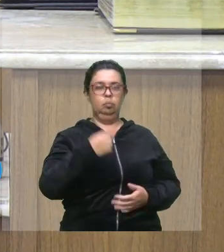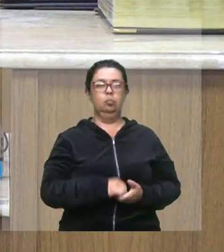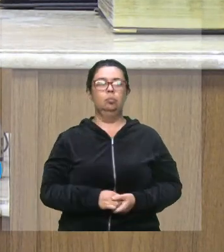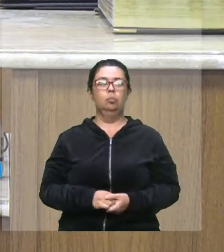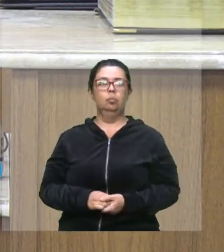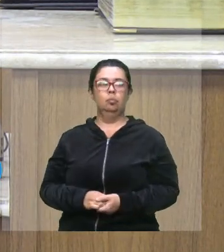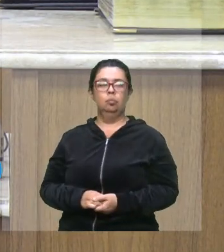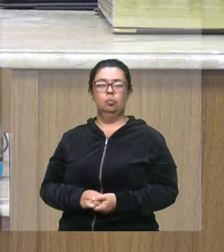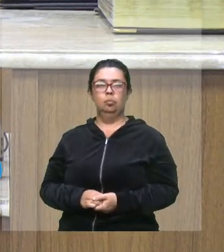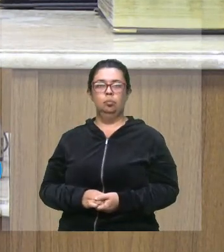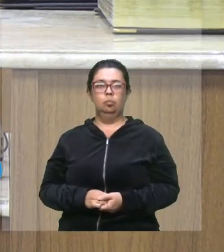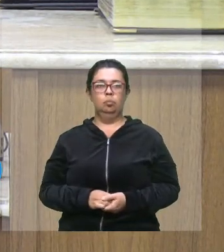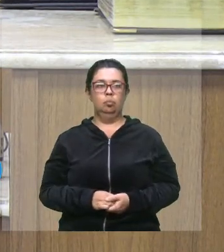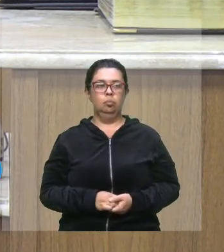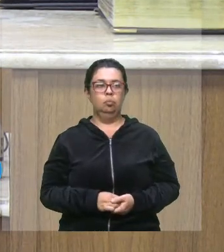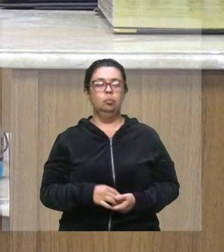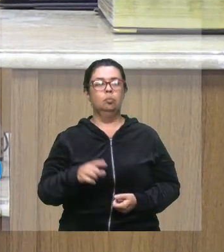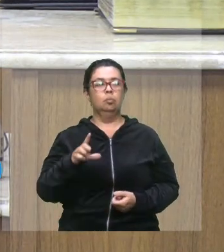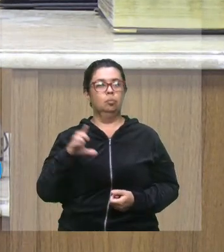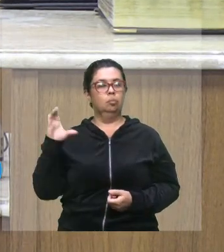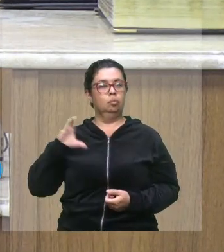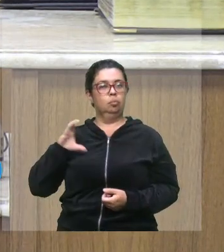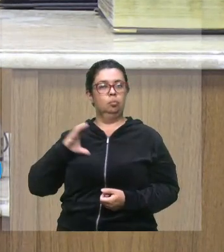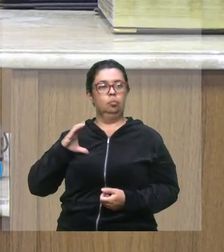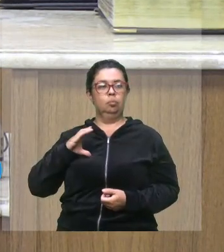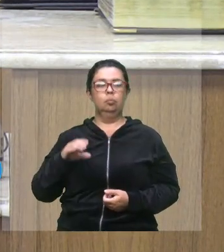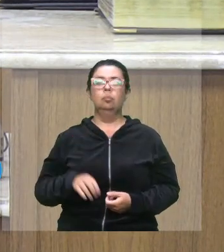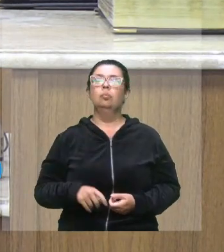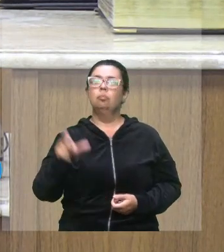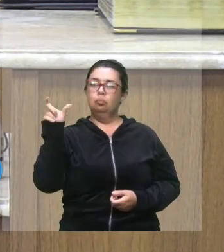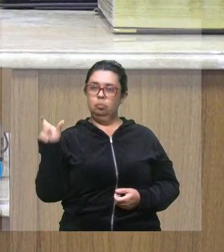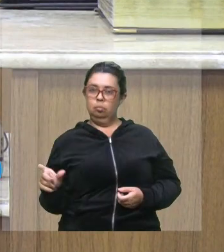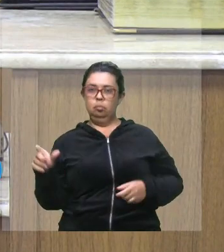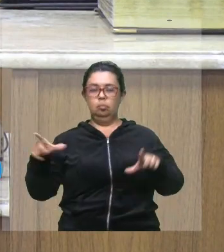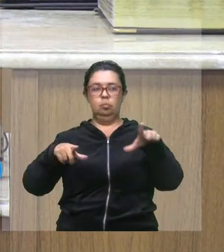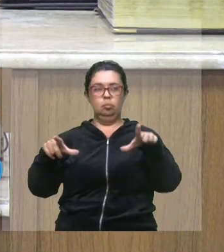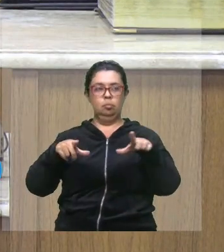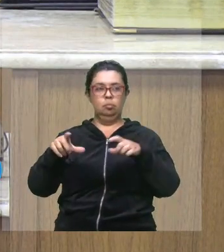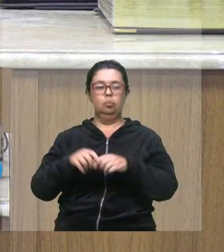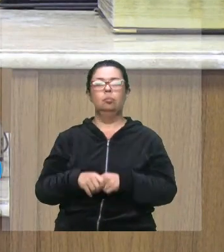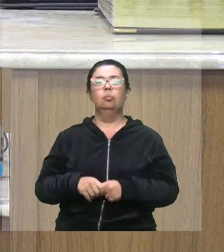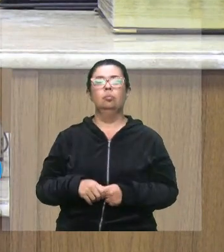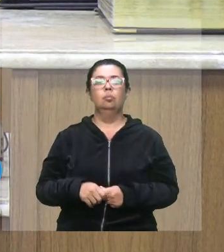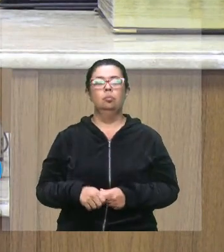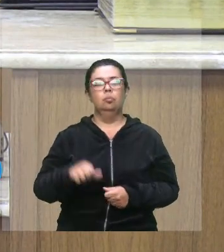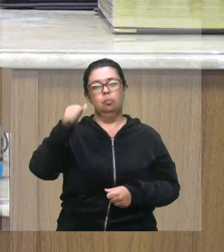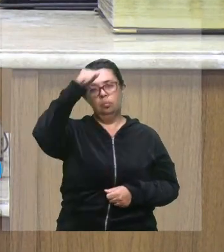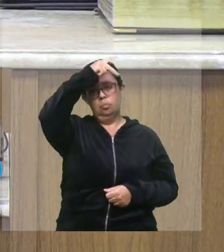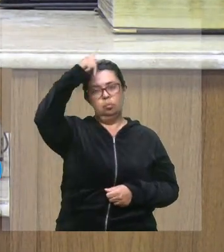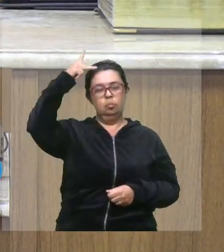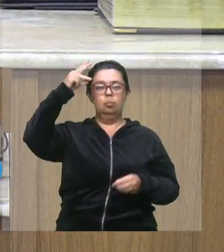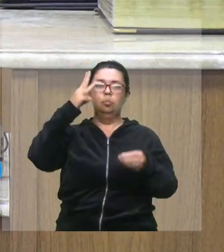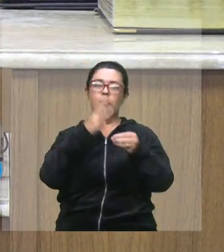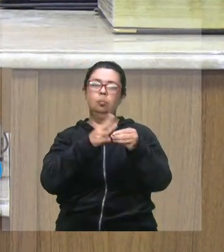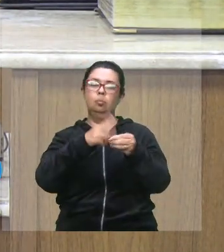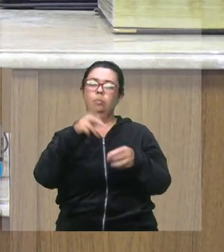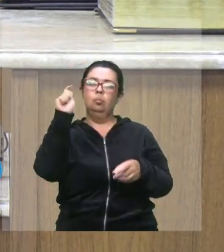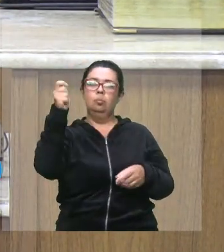01/2023 para provimento de cargos do quadro de pessoal de carreira da Prefeitura Municipal de